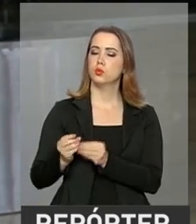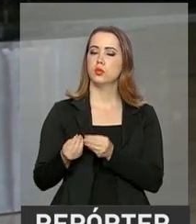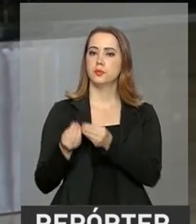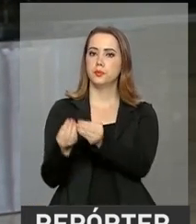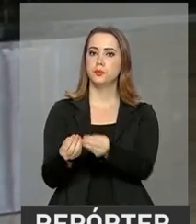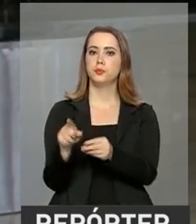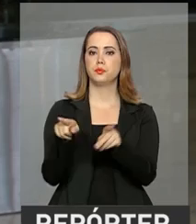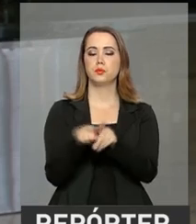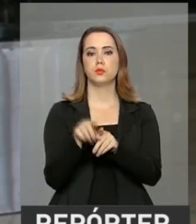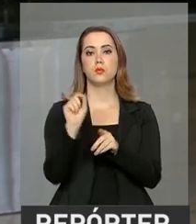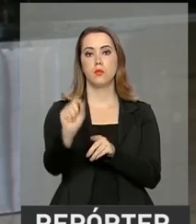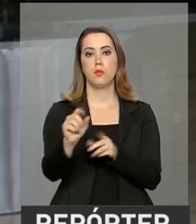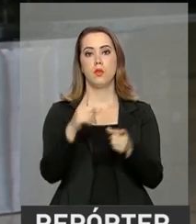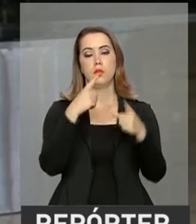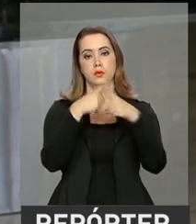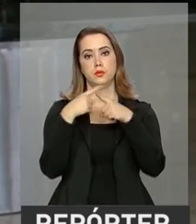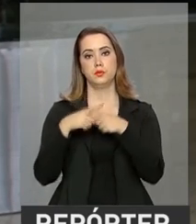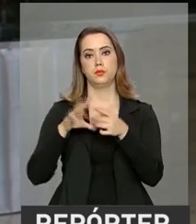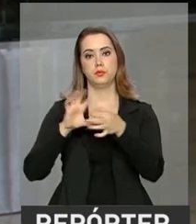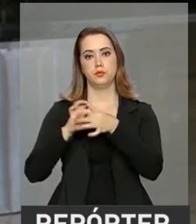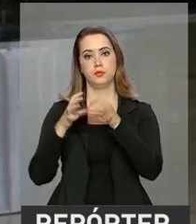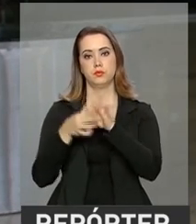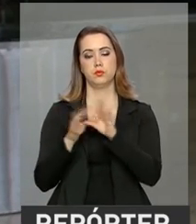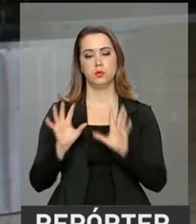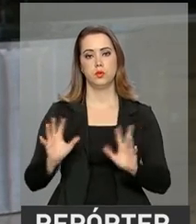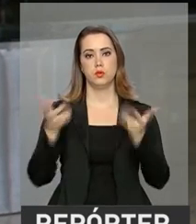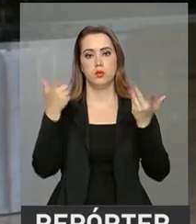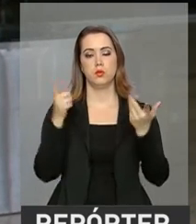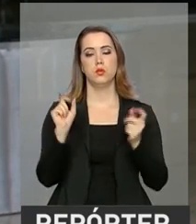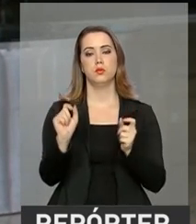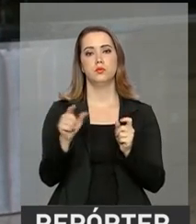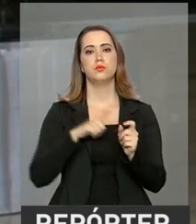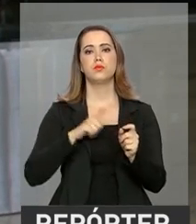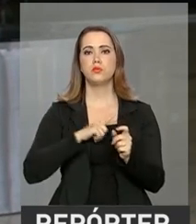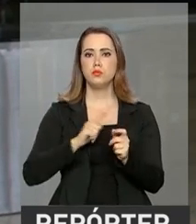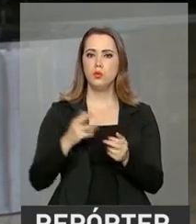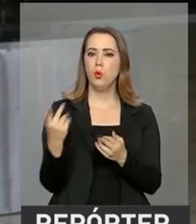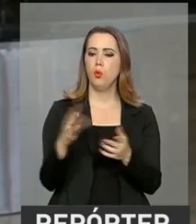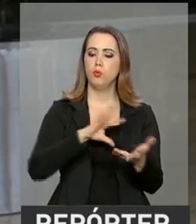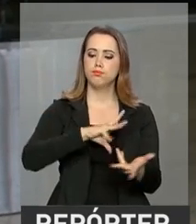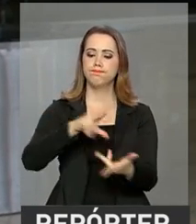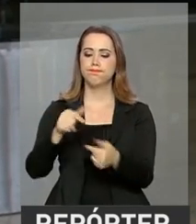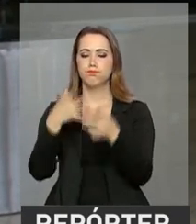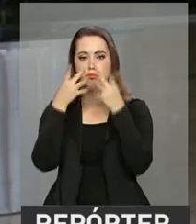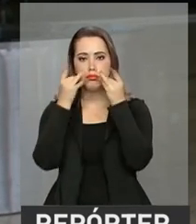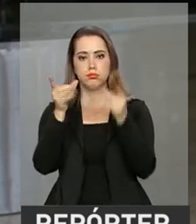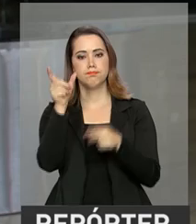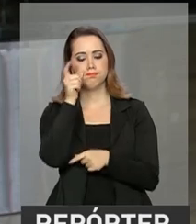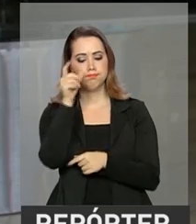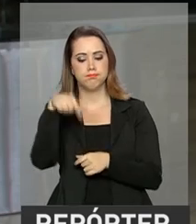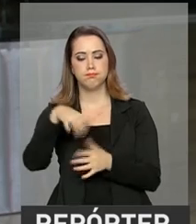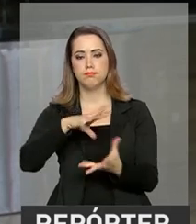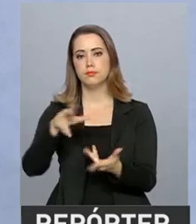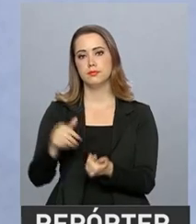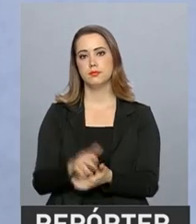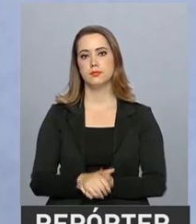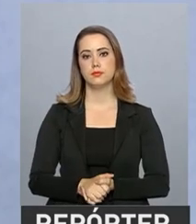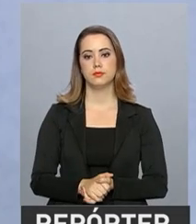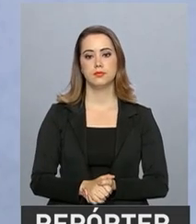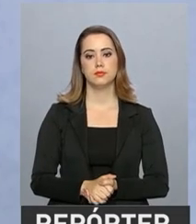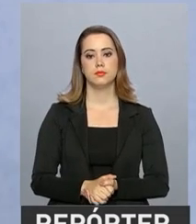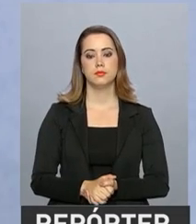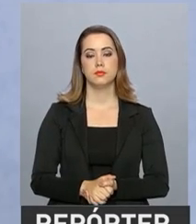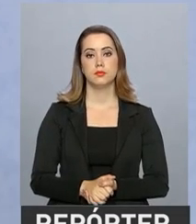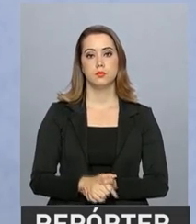que os jogos paralímpicos vão ter o sucesso a repercussão internacional como foi nas olimpíadas